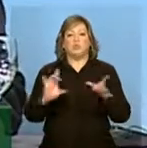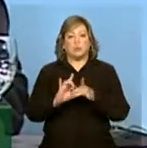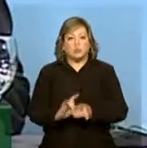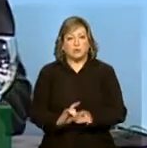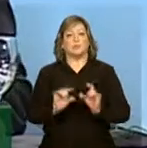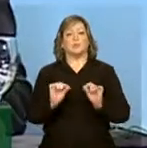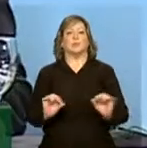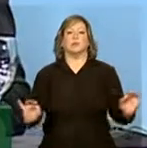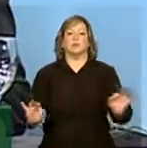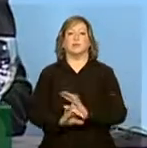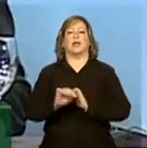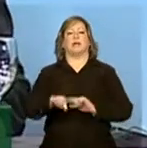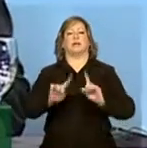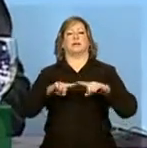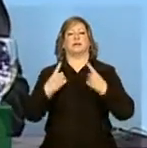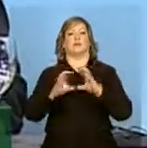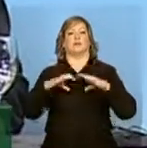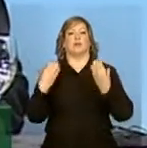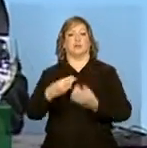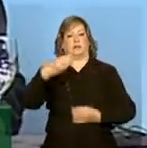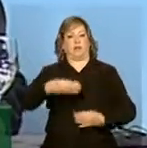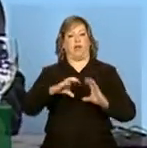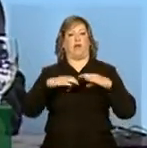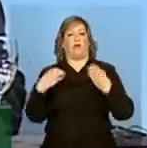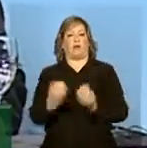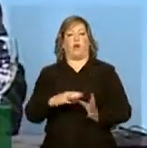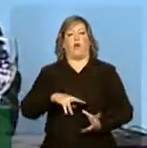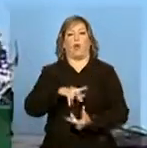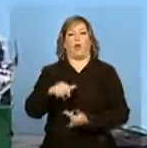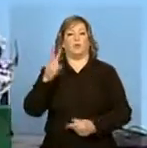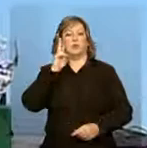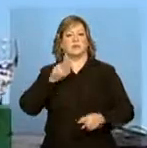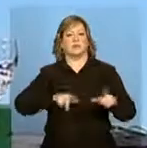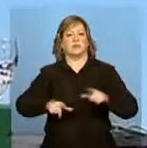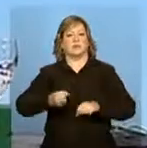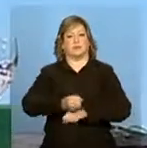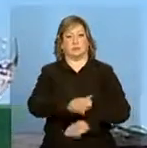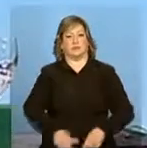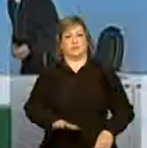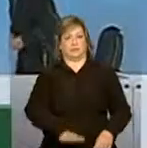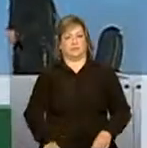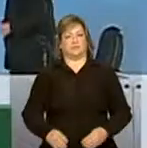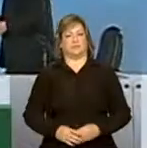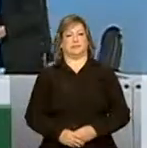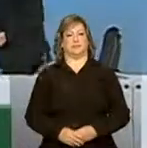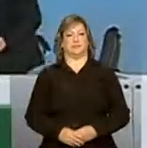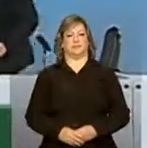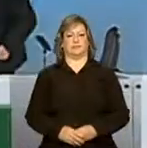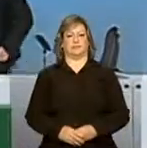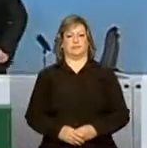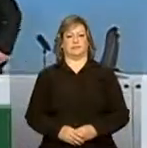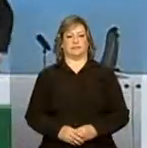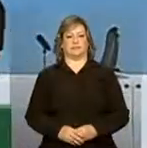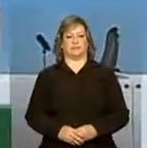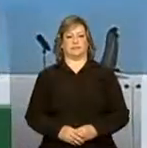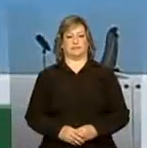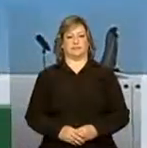conjuntamente encerrada a terceira Conferência Global sobre Trabalho Infantil.